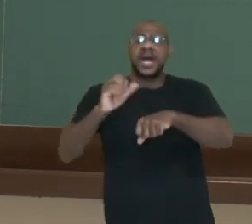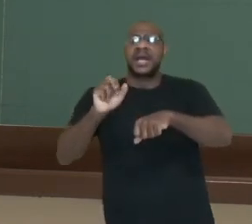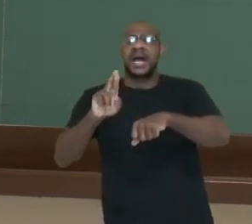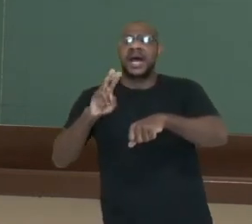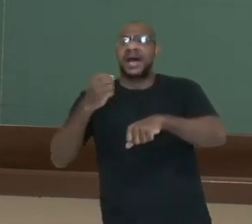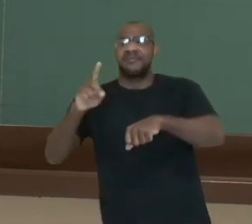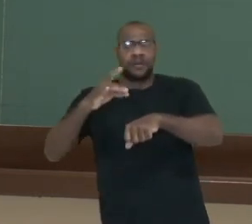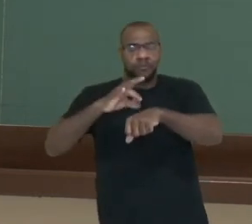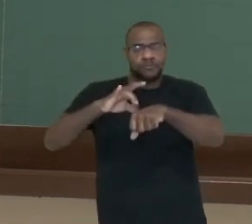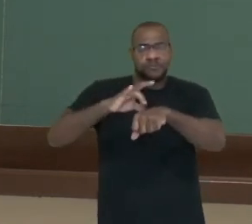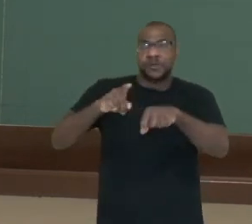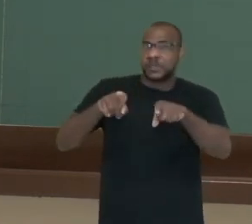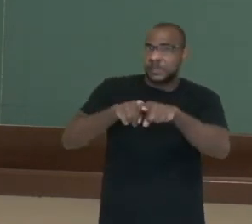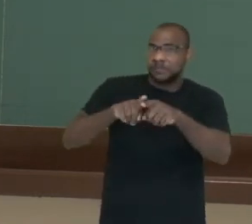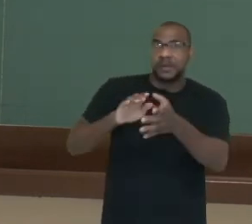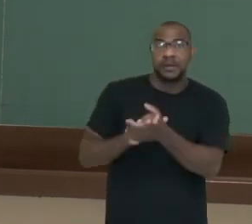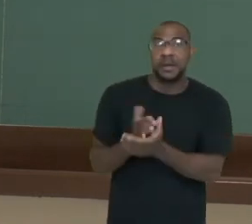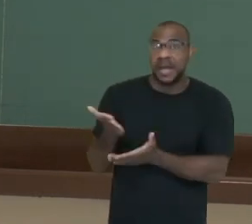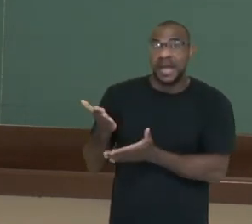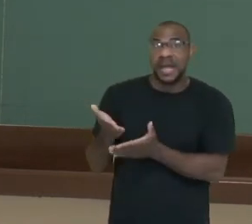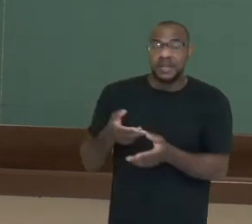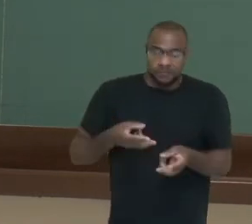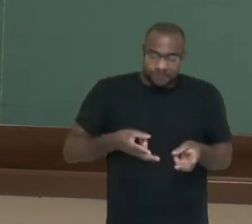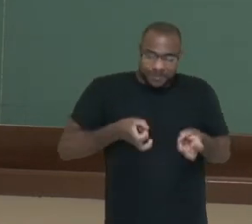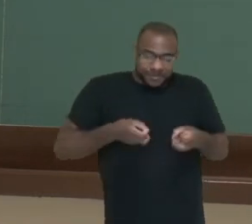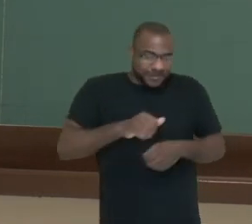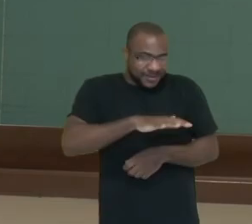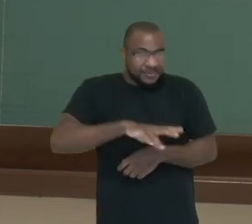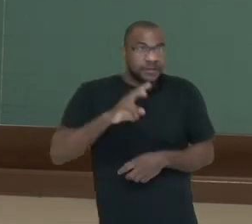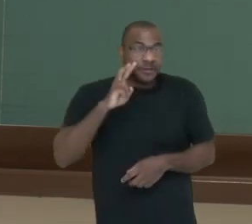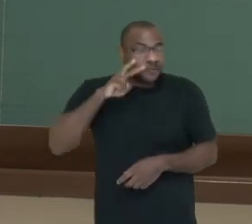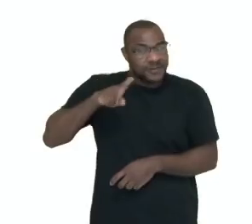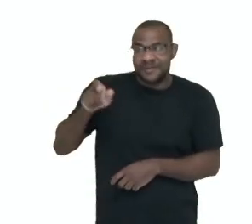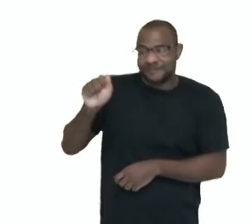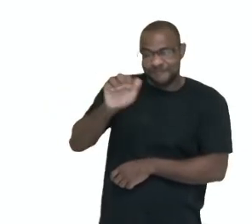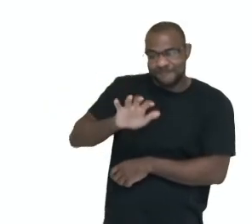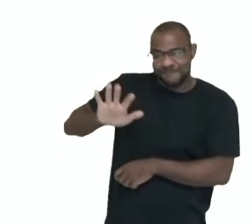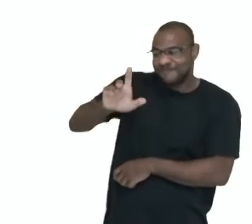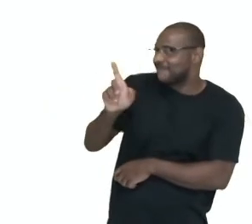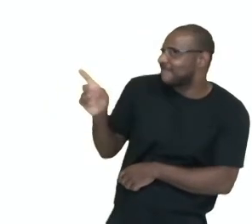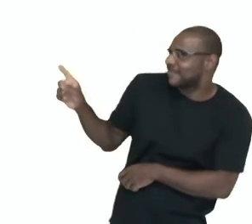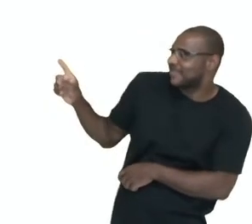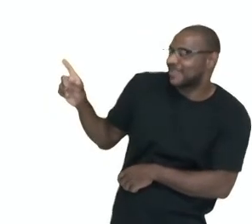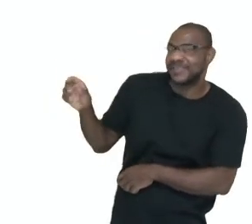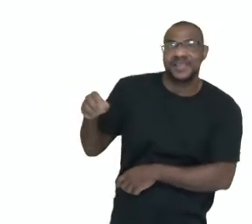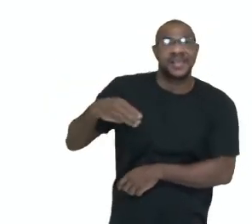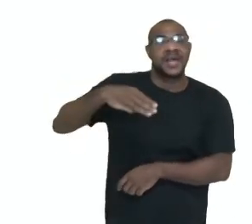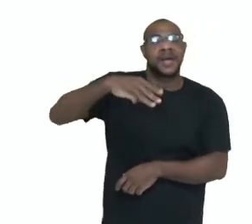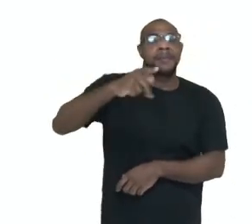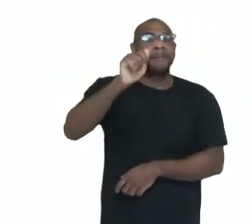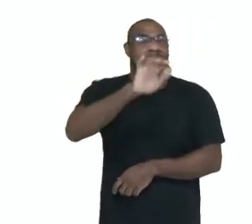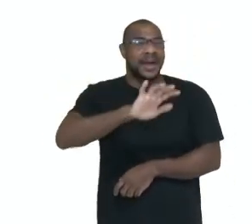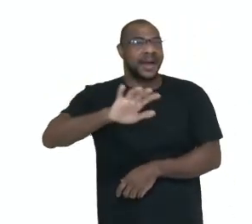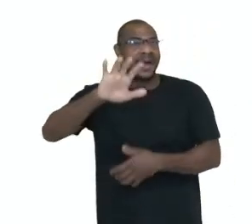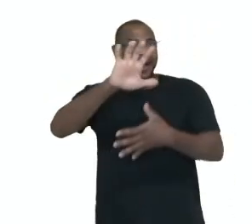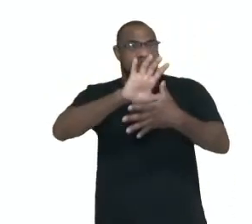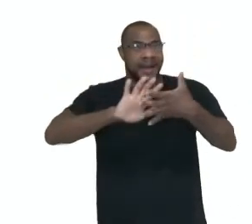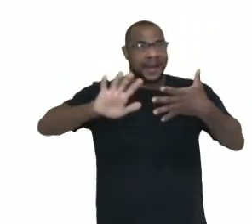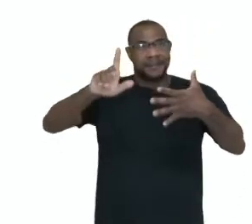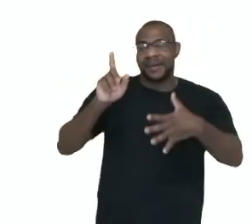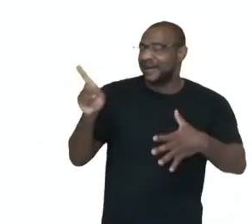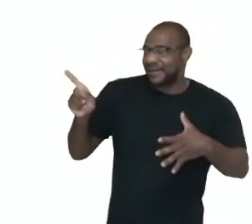Essa observação desses recursos minerais pode ser vista nesse mapa. Temos aqui a dimensão territorial da Rússia